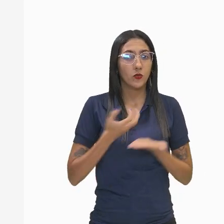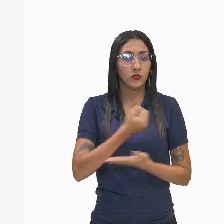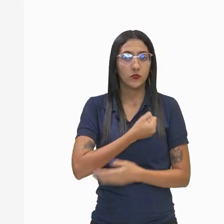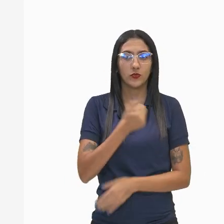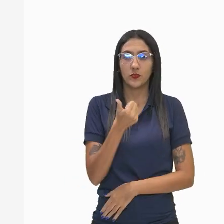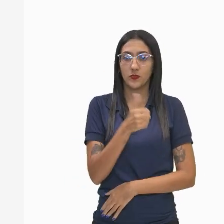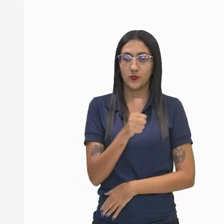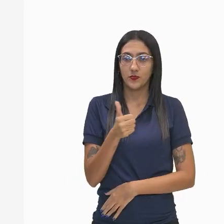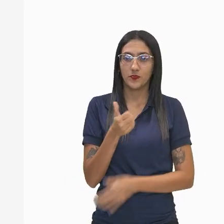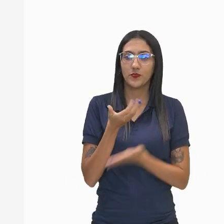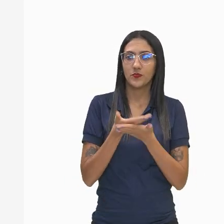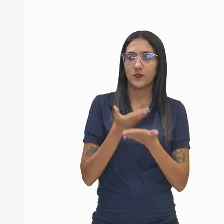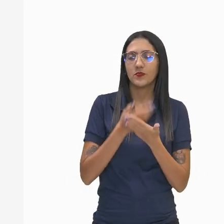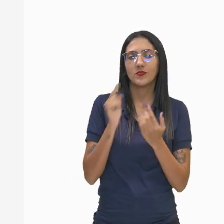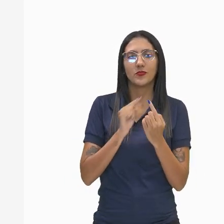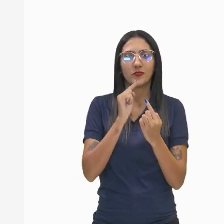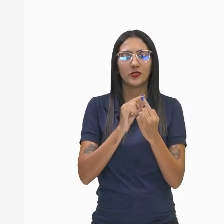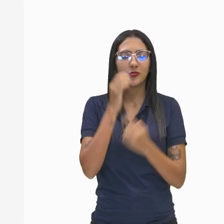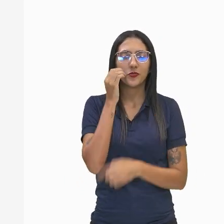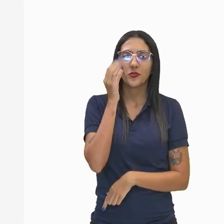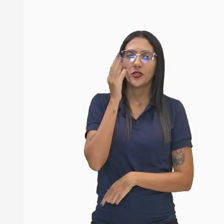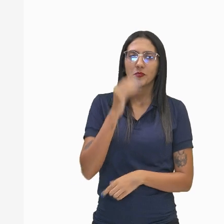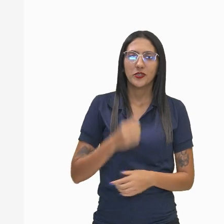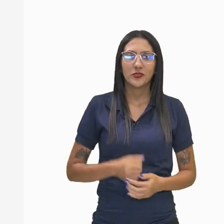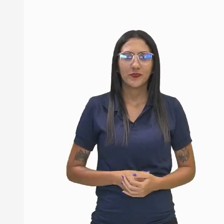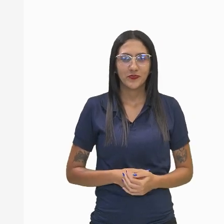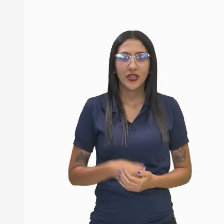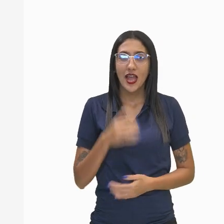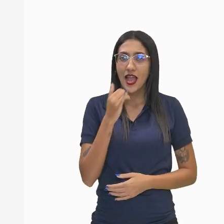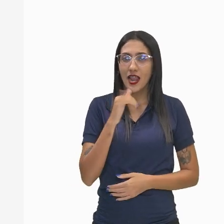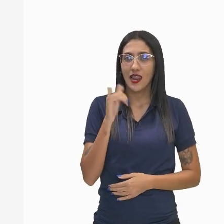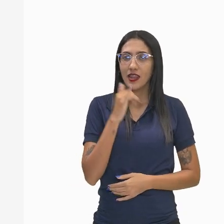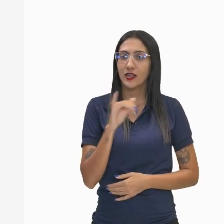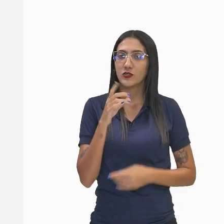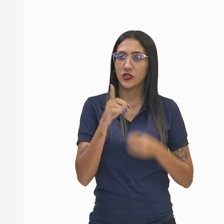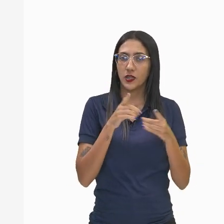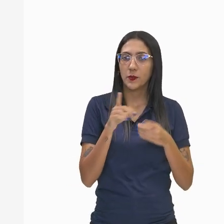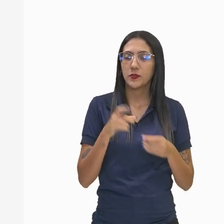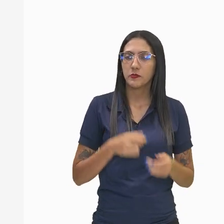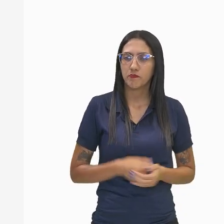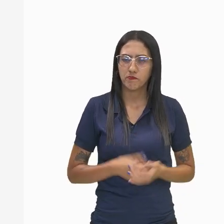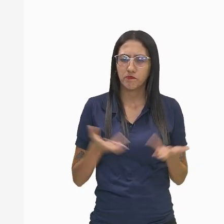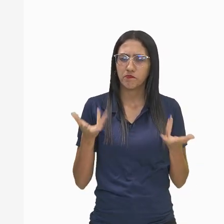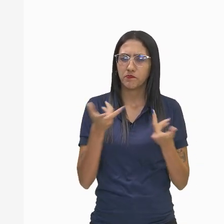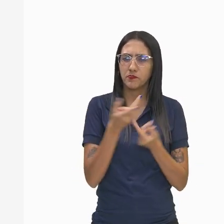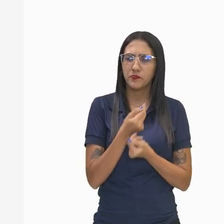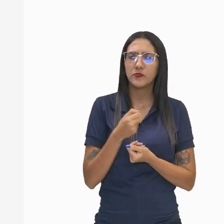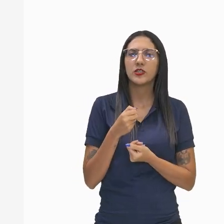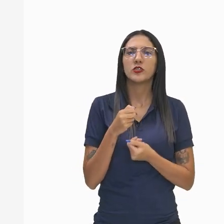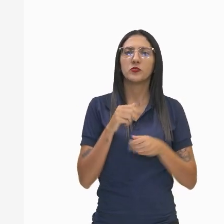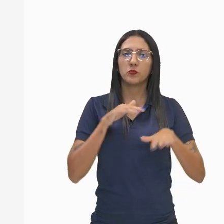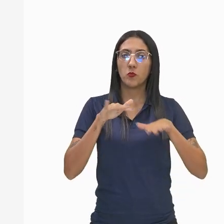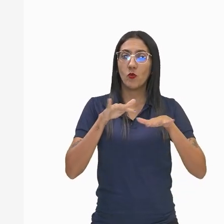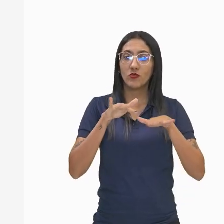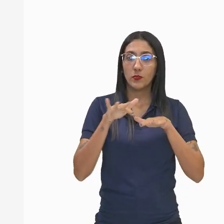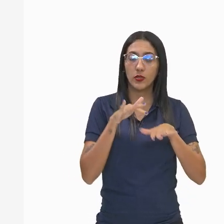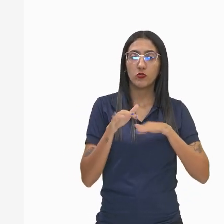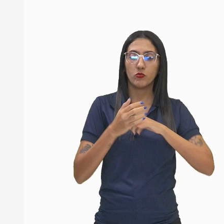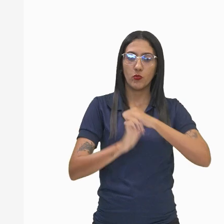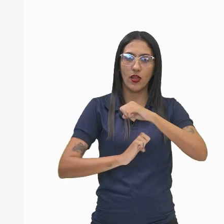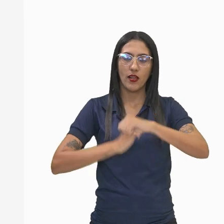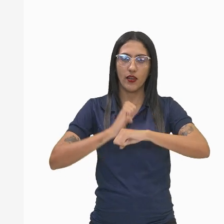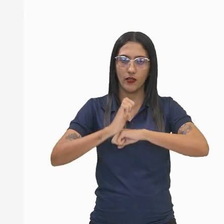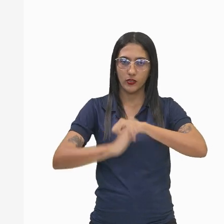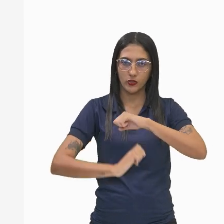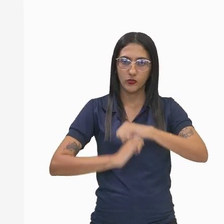11, o objeto de conhecimento eletrodinâmica, as maravilhas do movimento dos